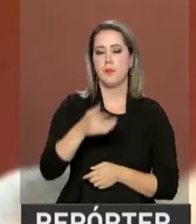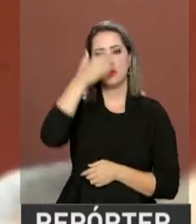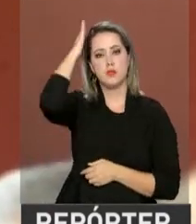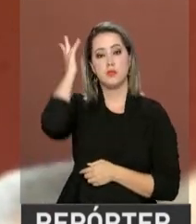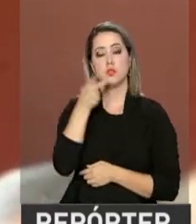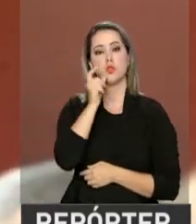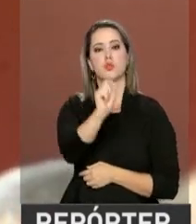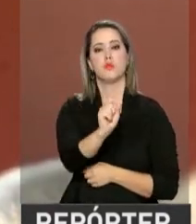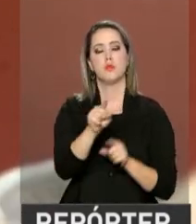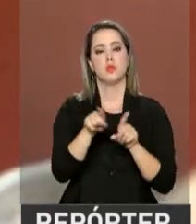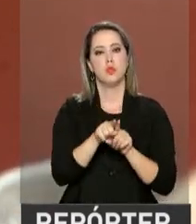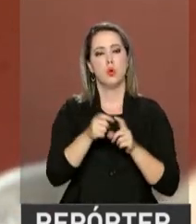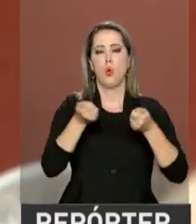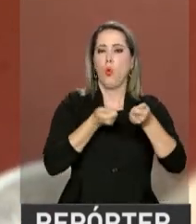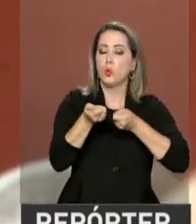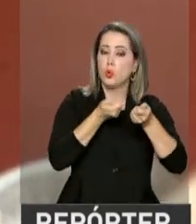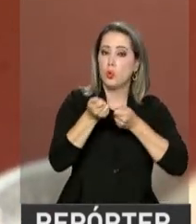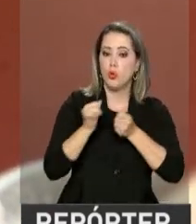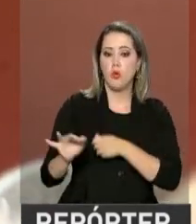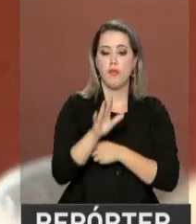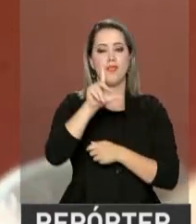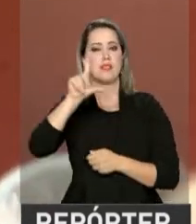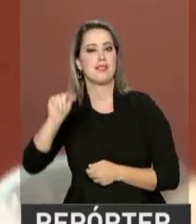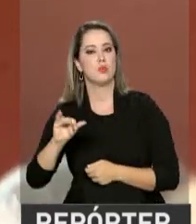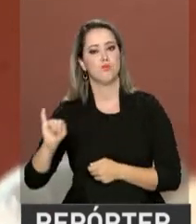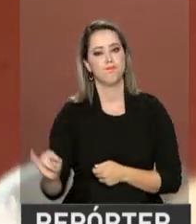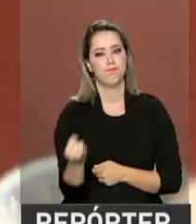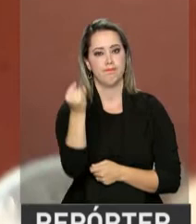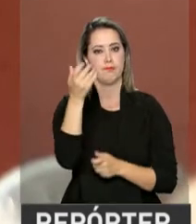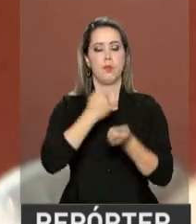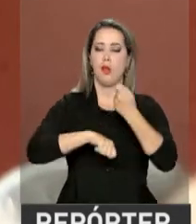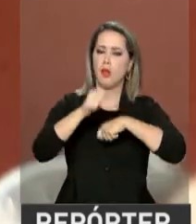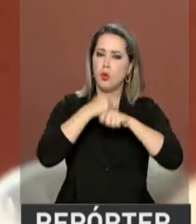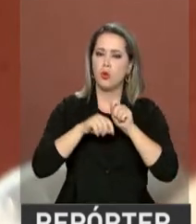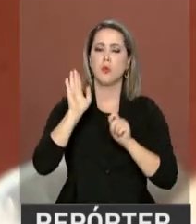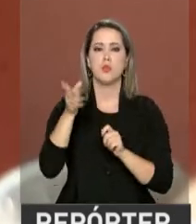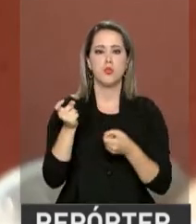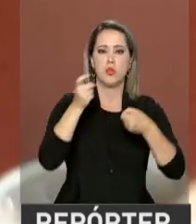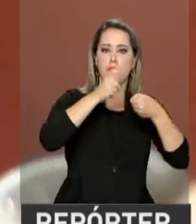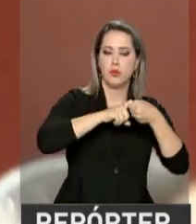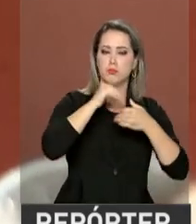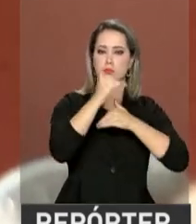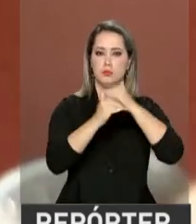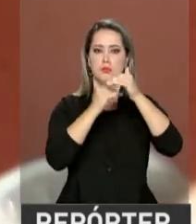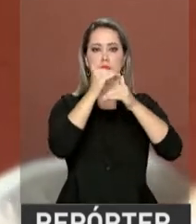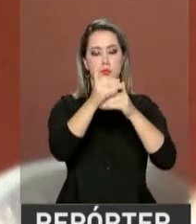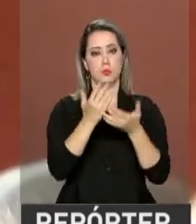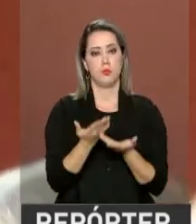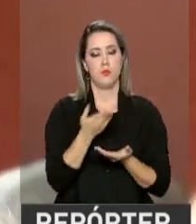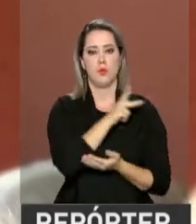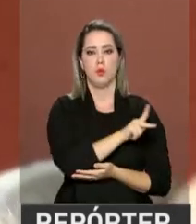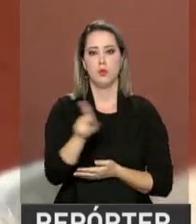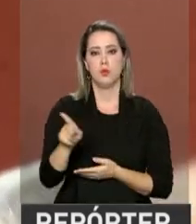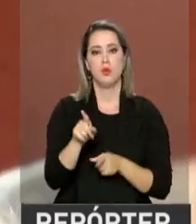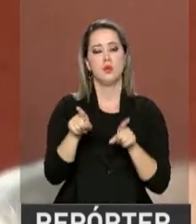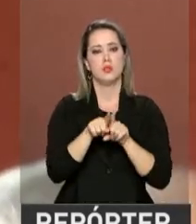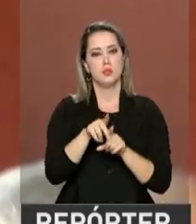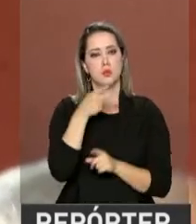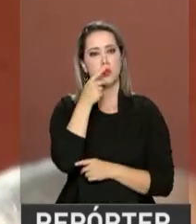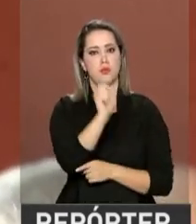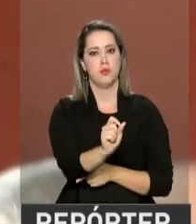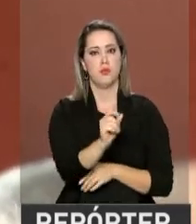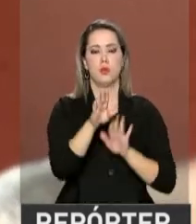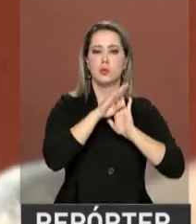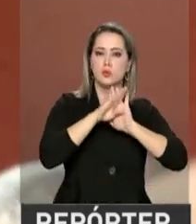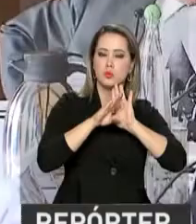controlou a inflação reduziu os juros e à economia brasileira e já retomou o crescimento o presidente ainda citou o